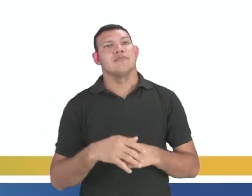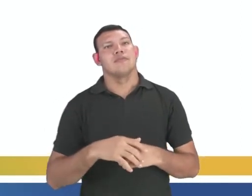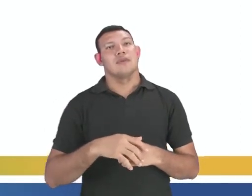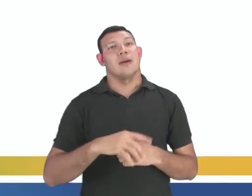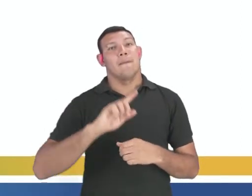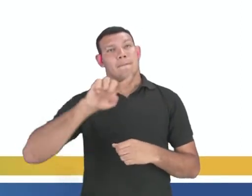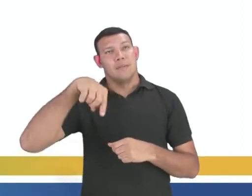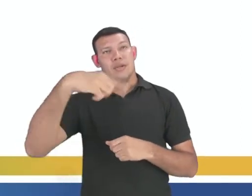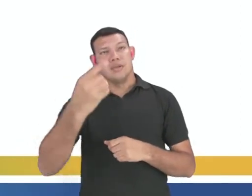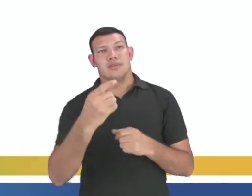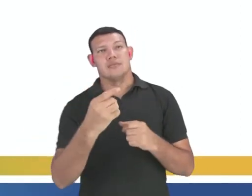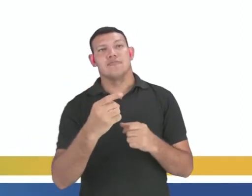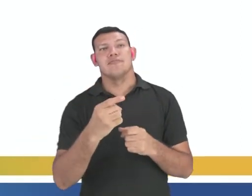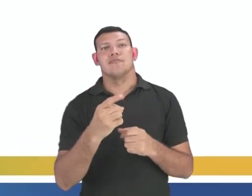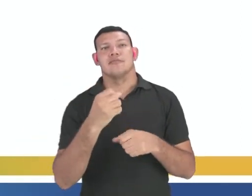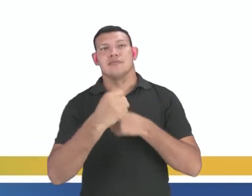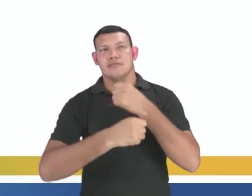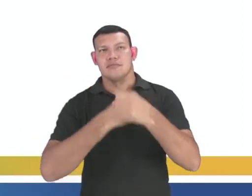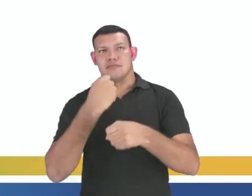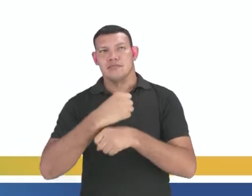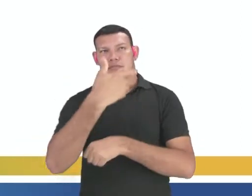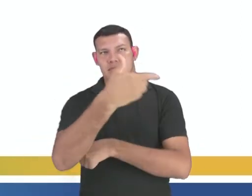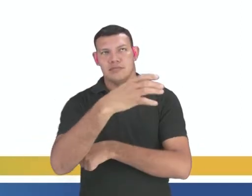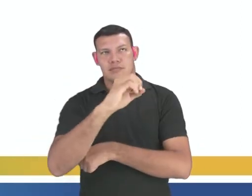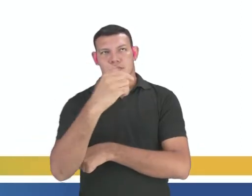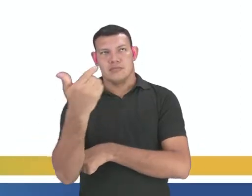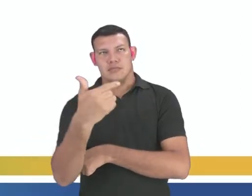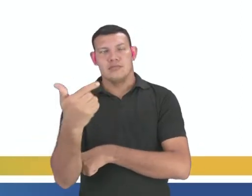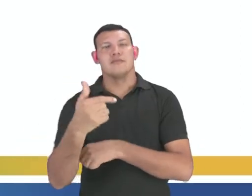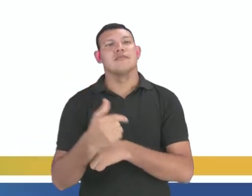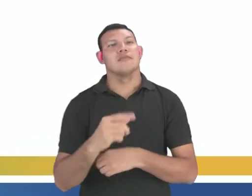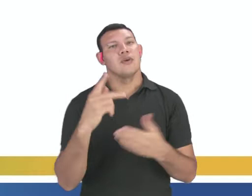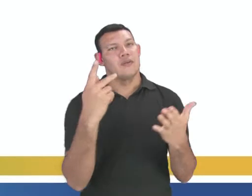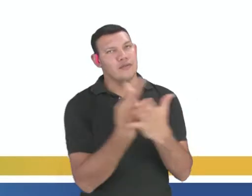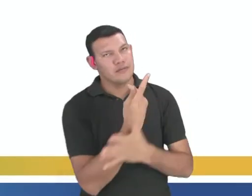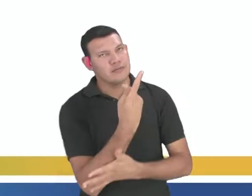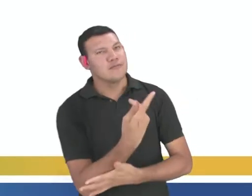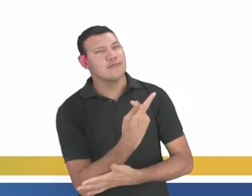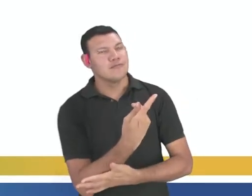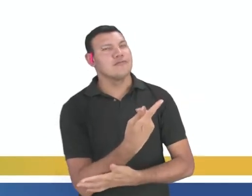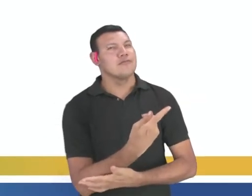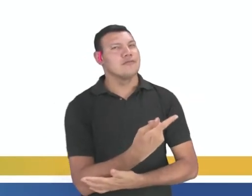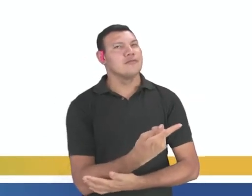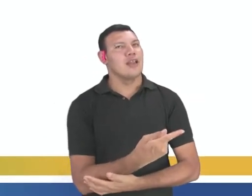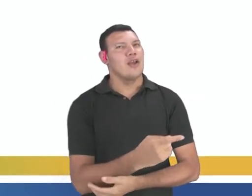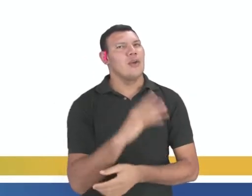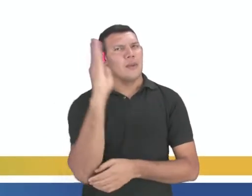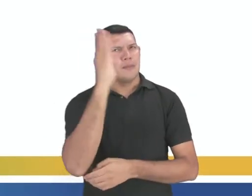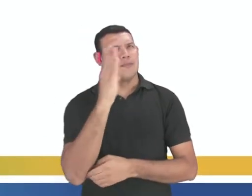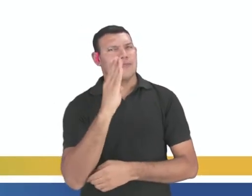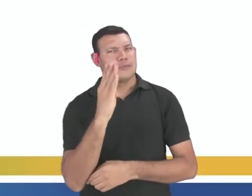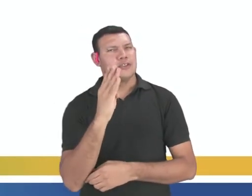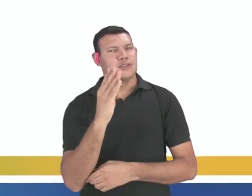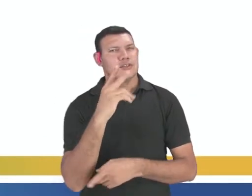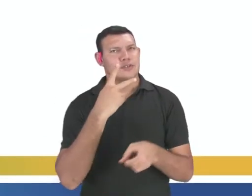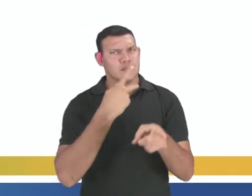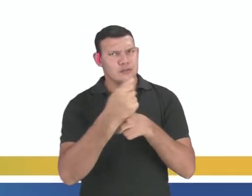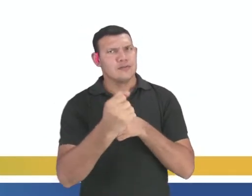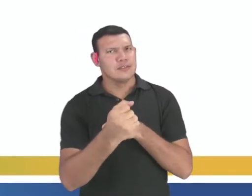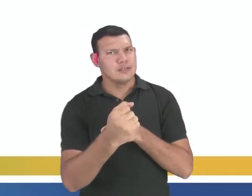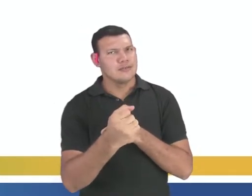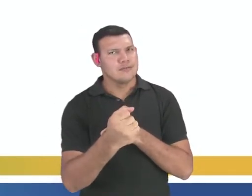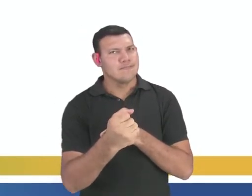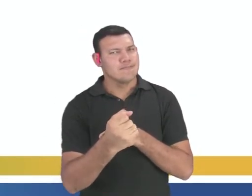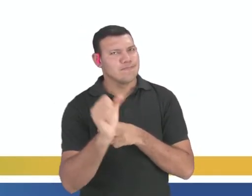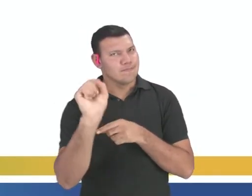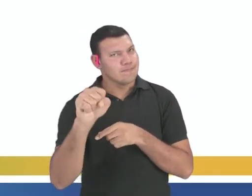opinião? Um fato. Será que dessa vez o Brasil leva? E aí a gente vai torcer. Jogar xadrez é